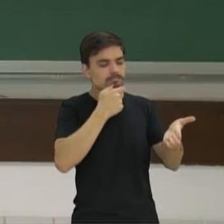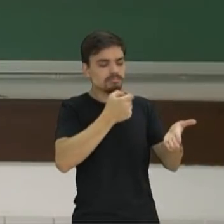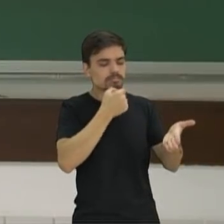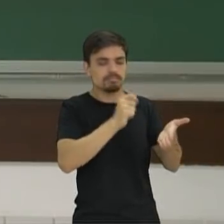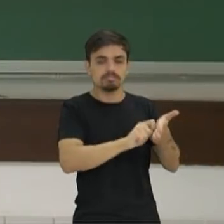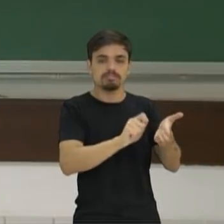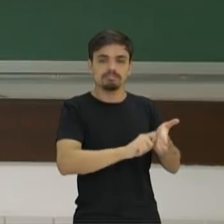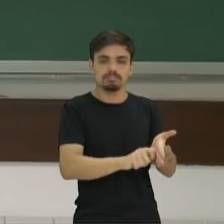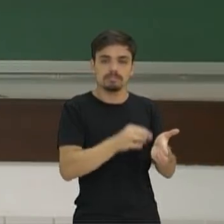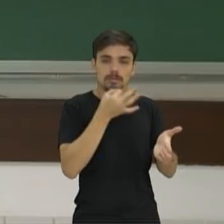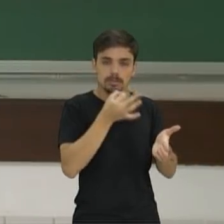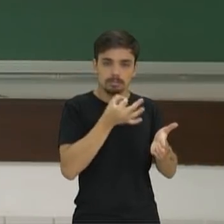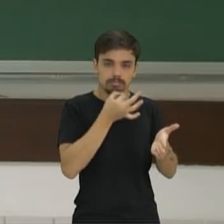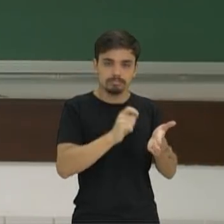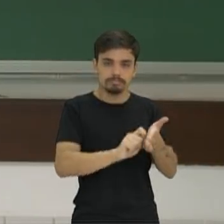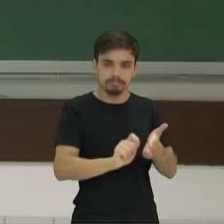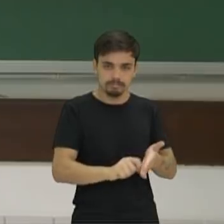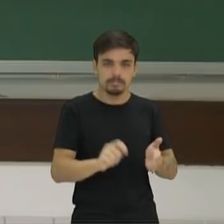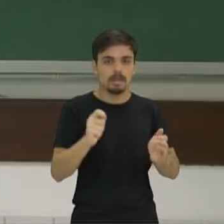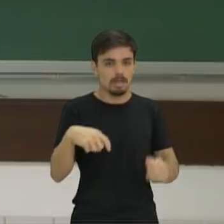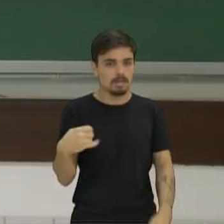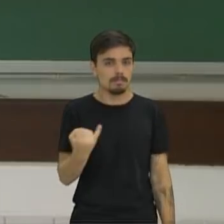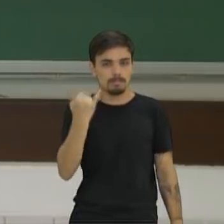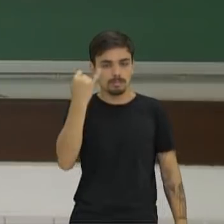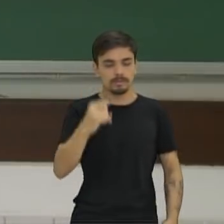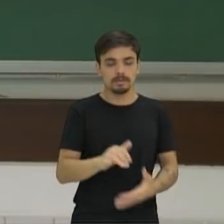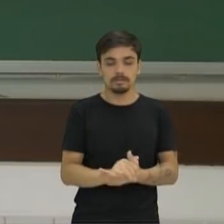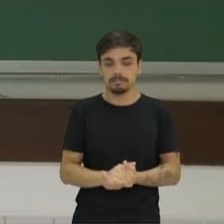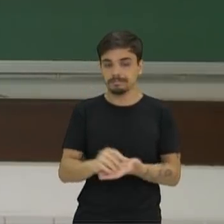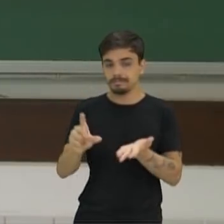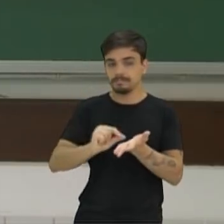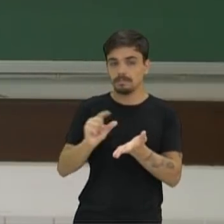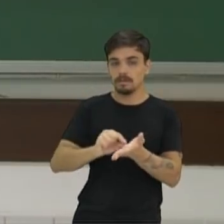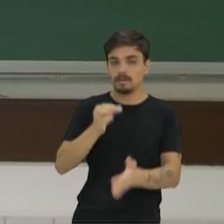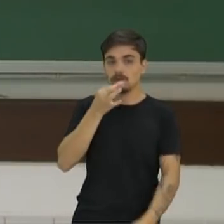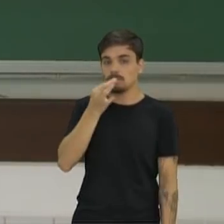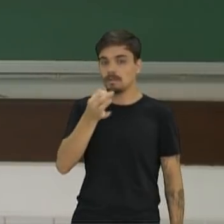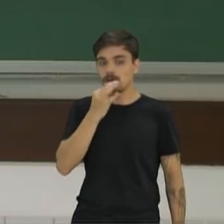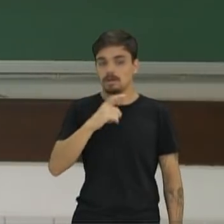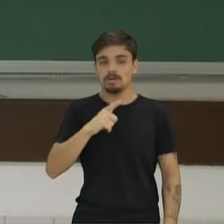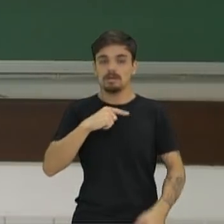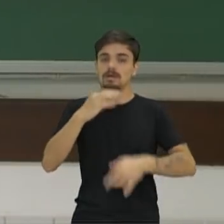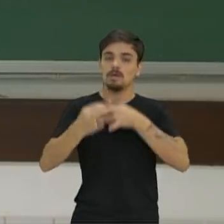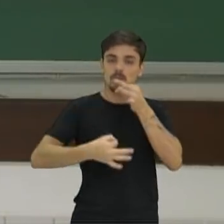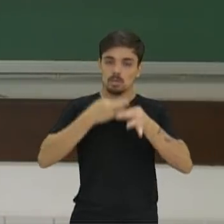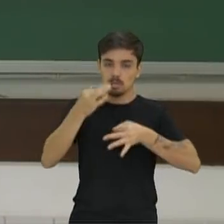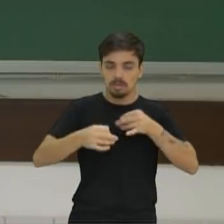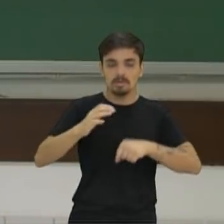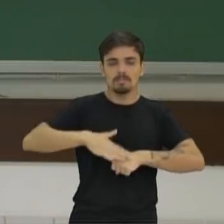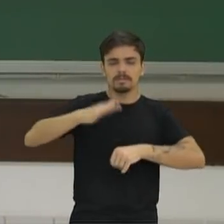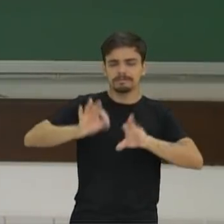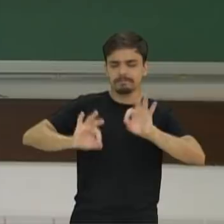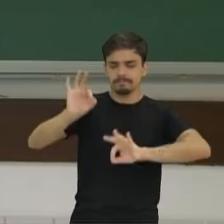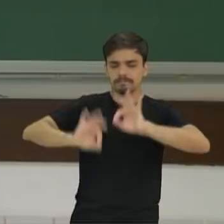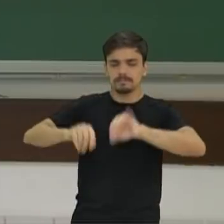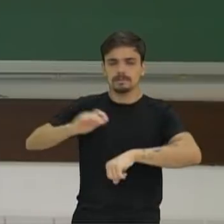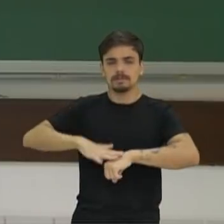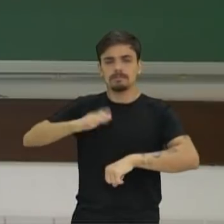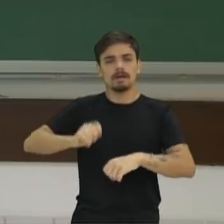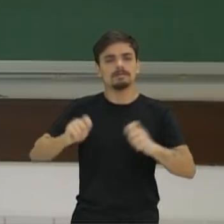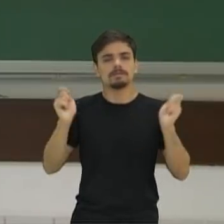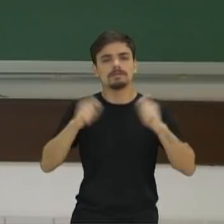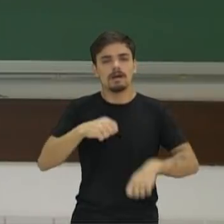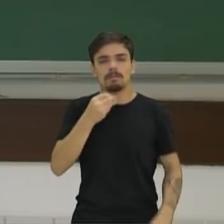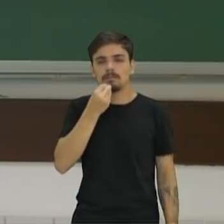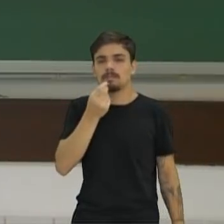muito importante. No artigo de opinião, os argumentos bem fundamentados têm maior